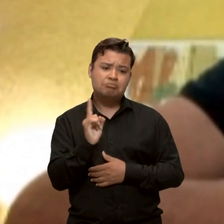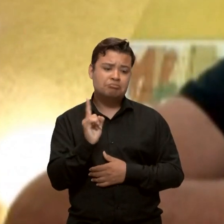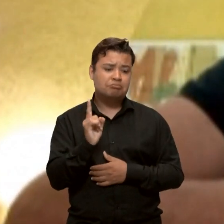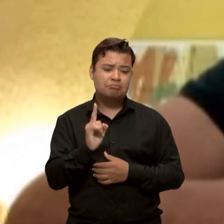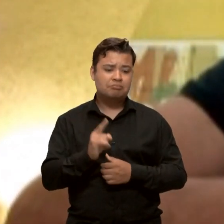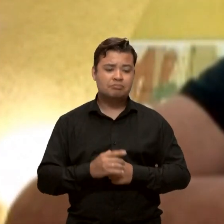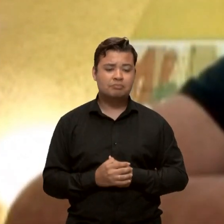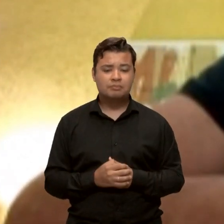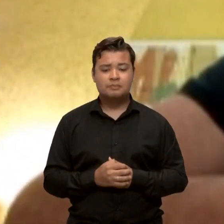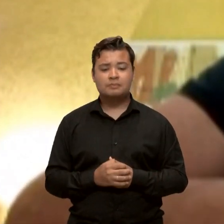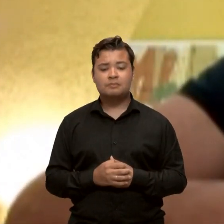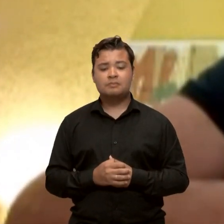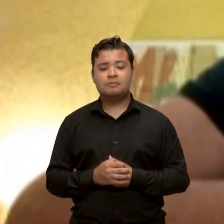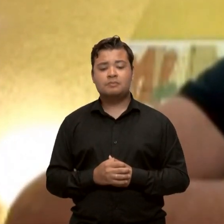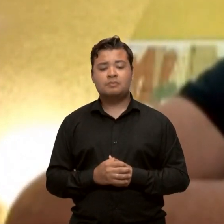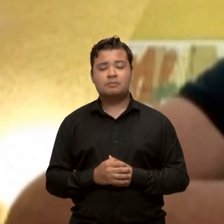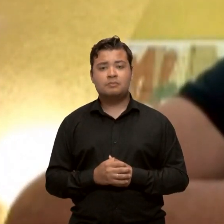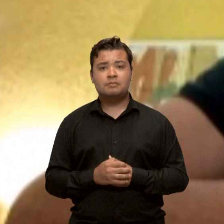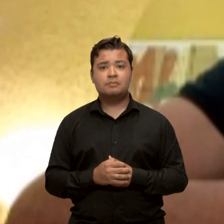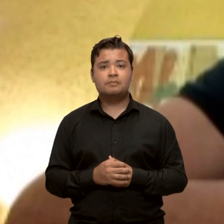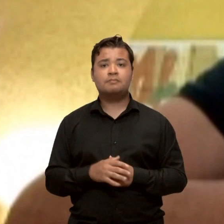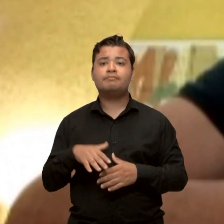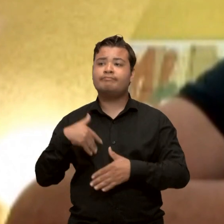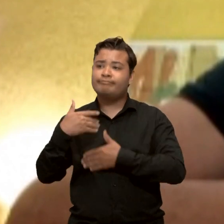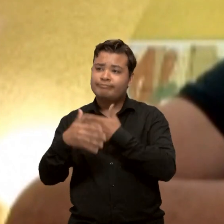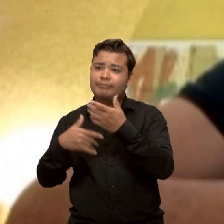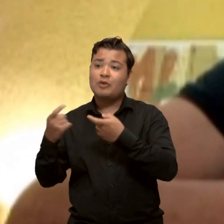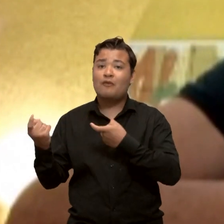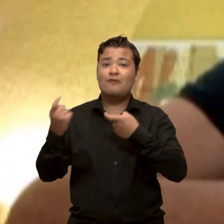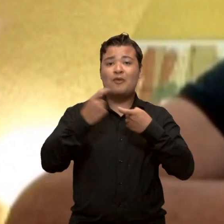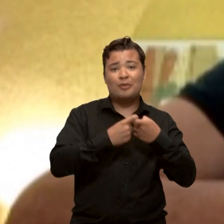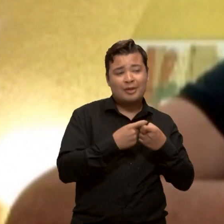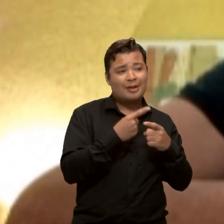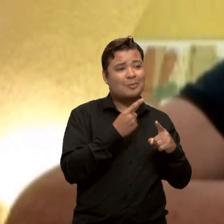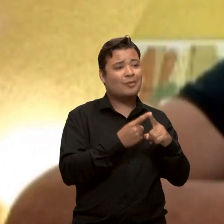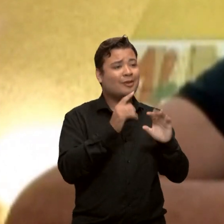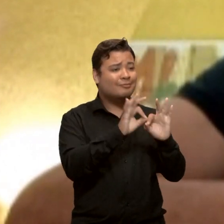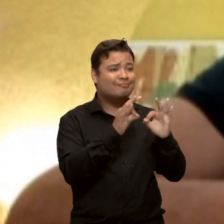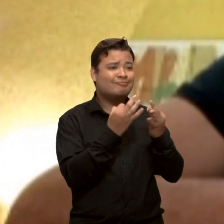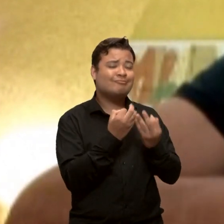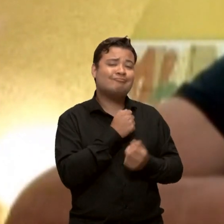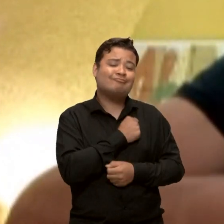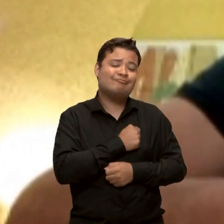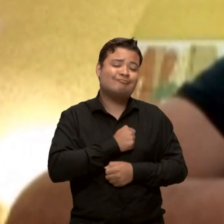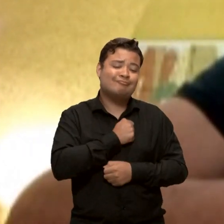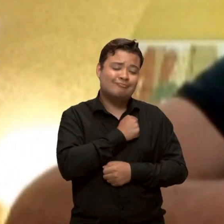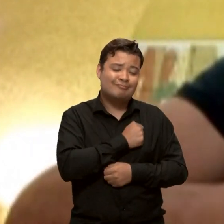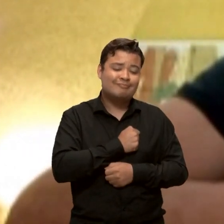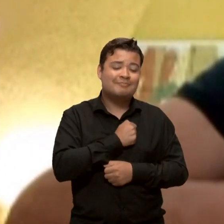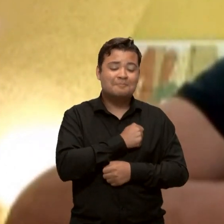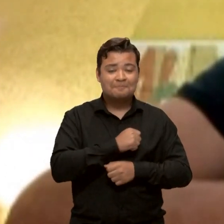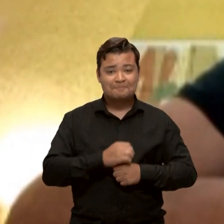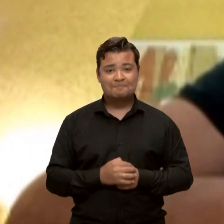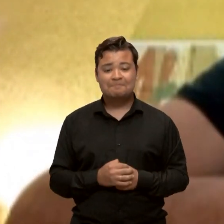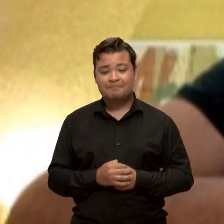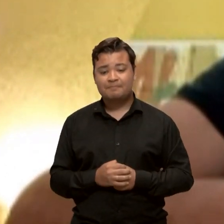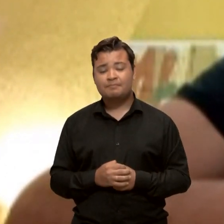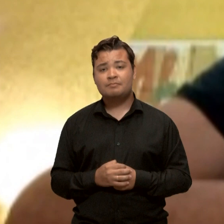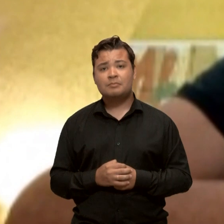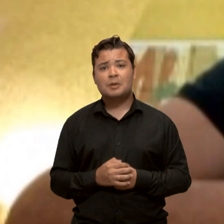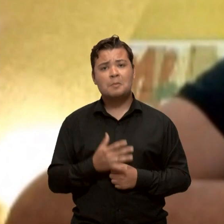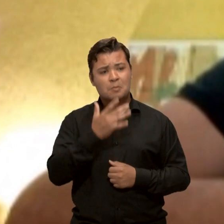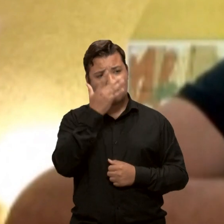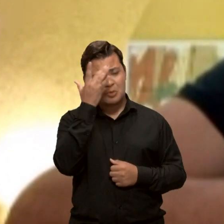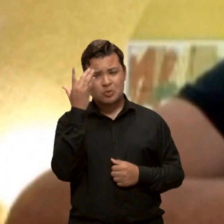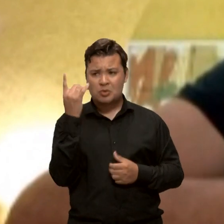voltei, por saudade da família, essas coisas, né? Então, assim, às vezes a pessoa pergunta: você é mineiro